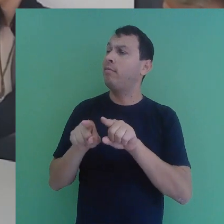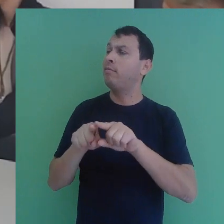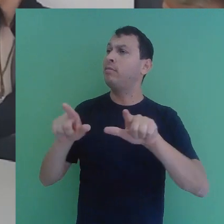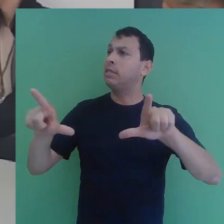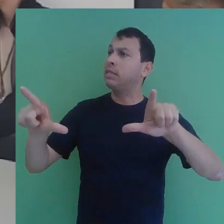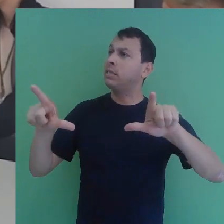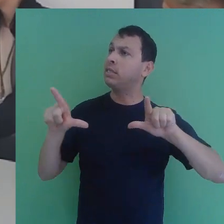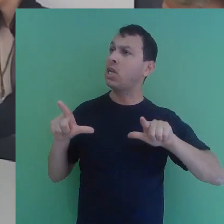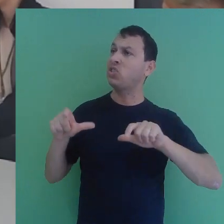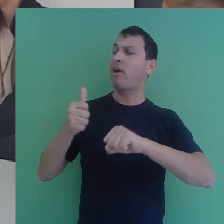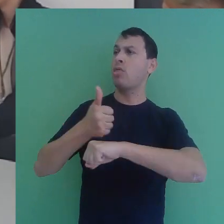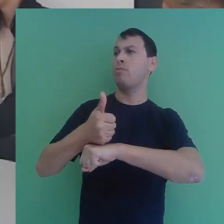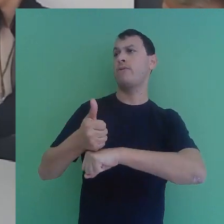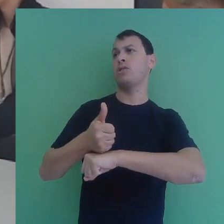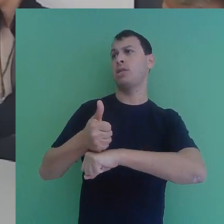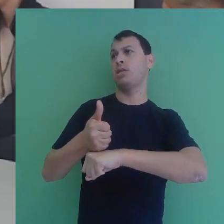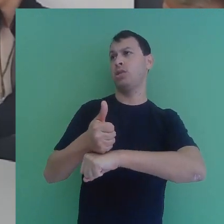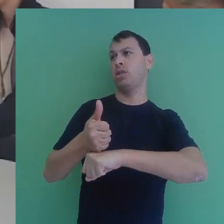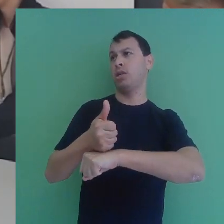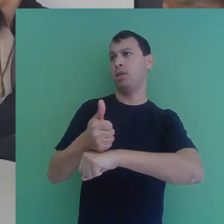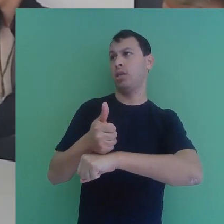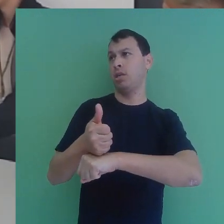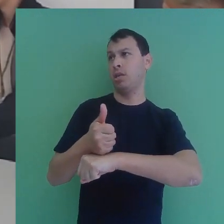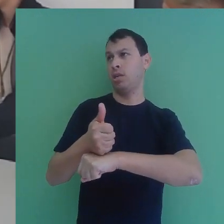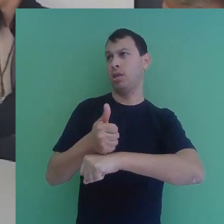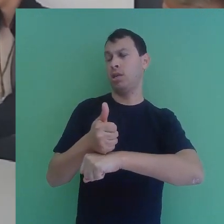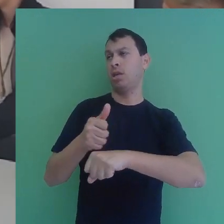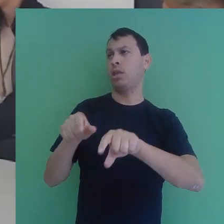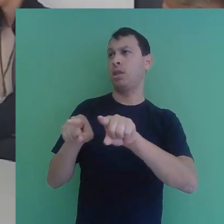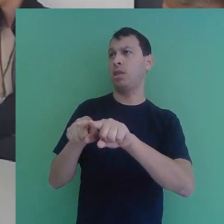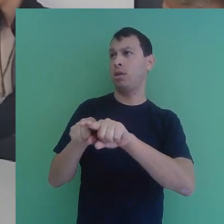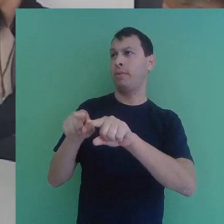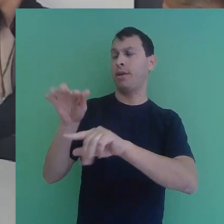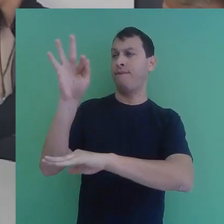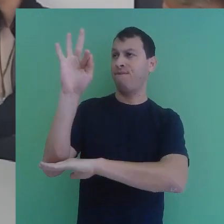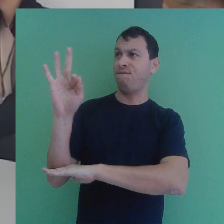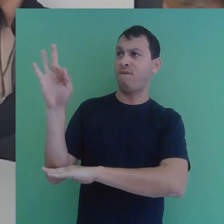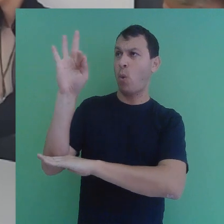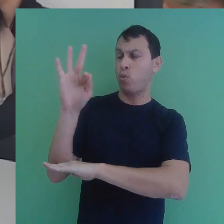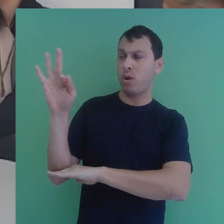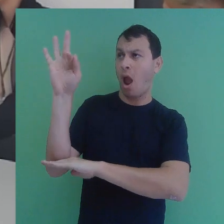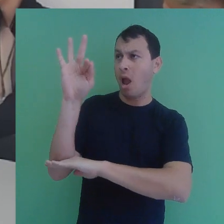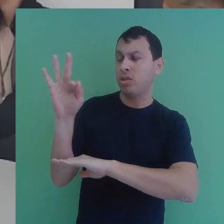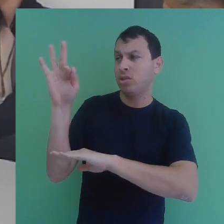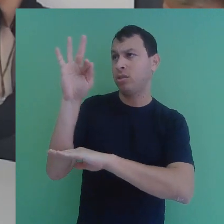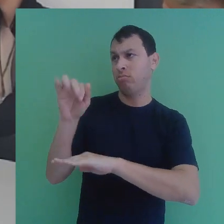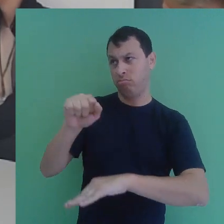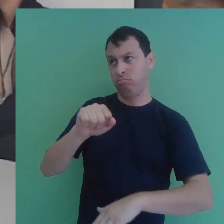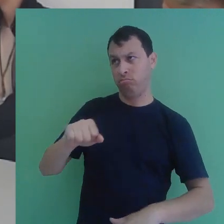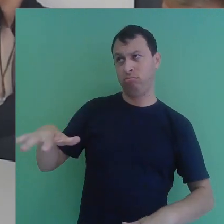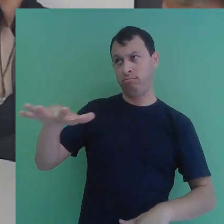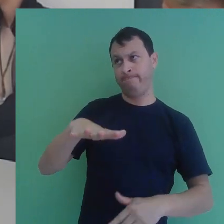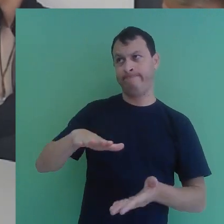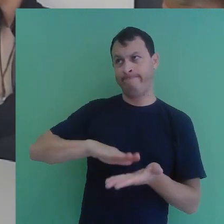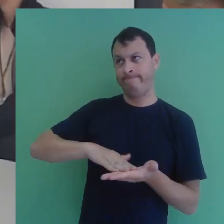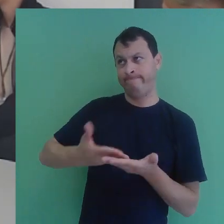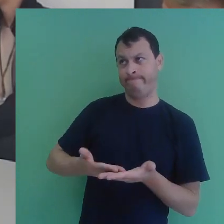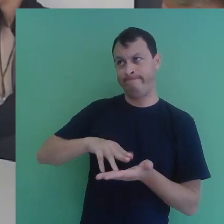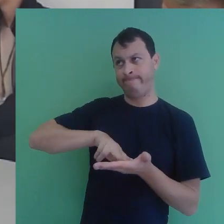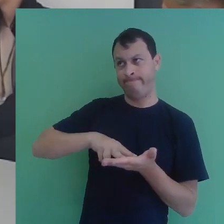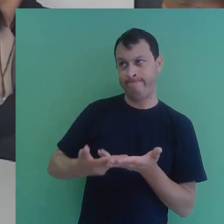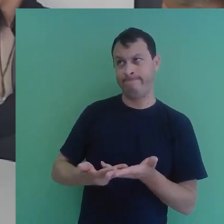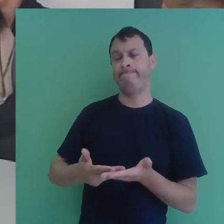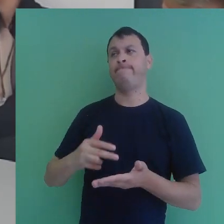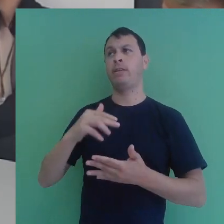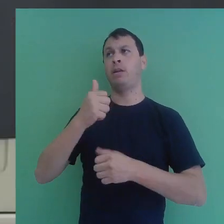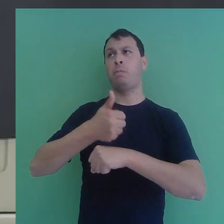um certificado de proficiência ou mesmo de uma graduação na área. Então, essas duas coisas vão atestar ela como um